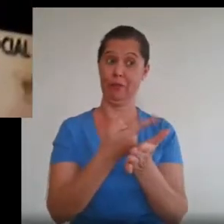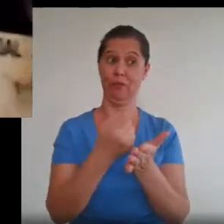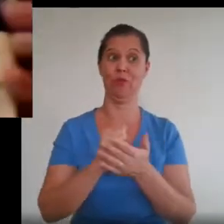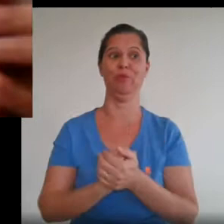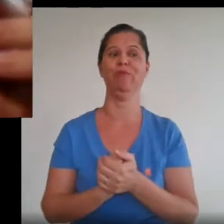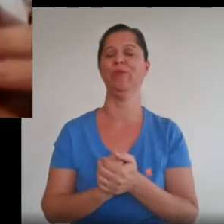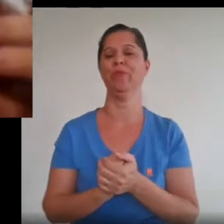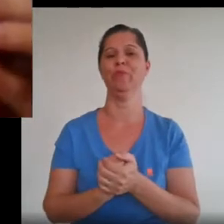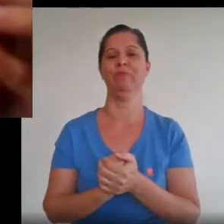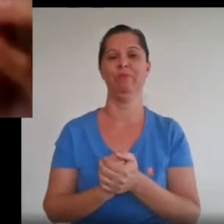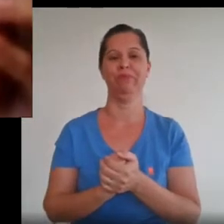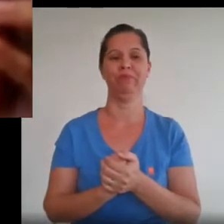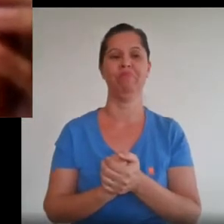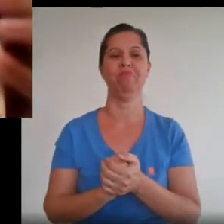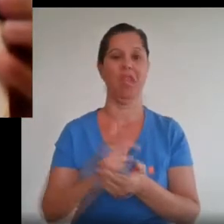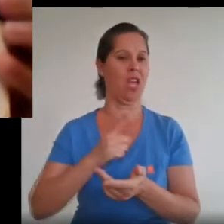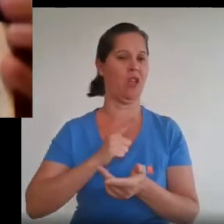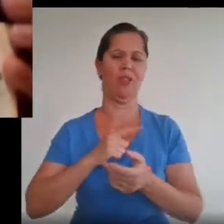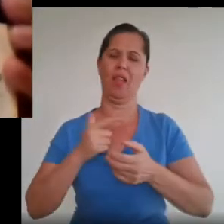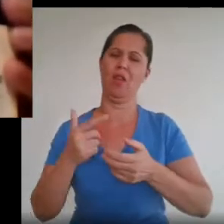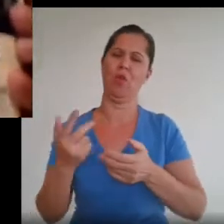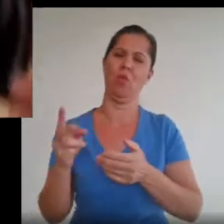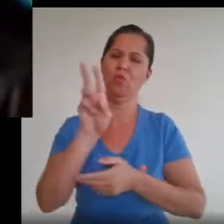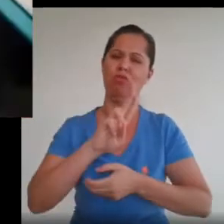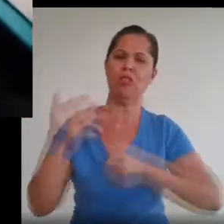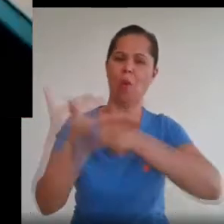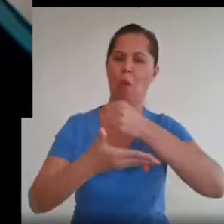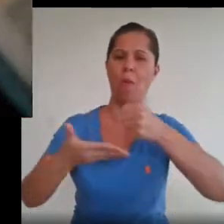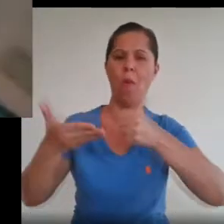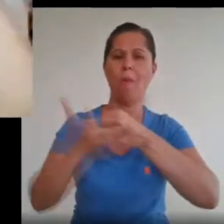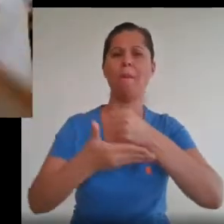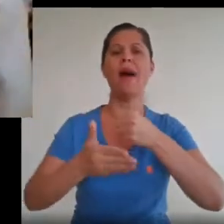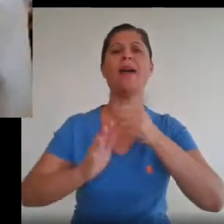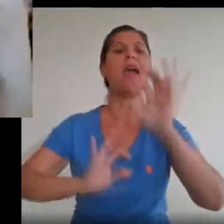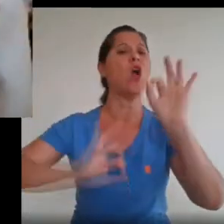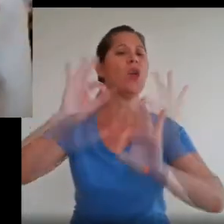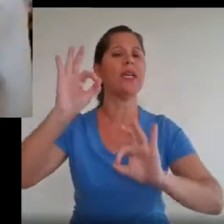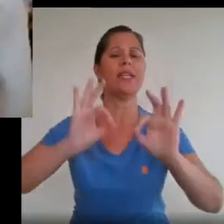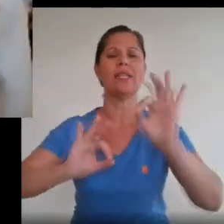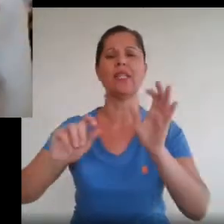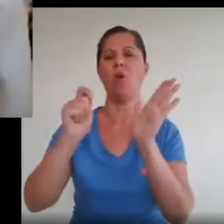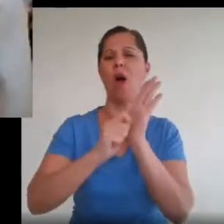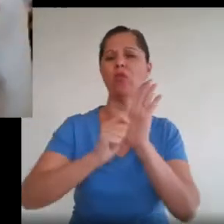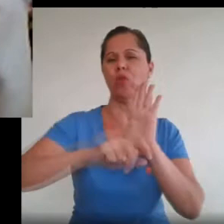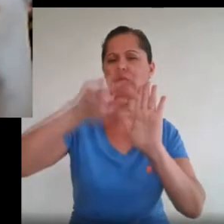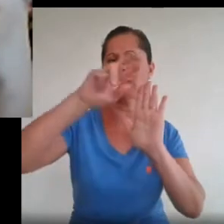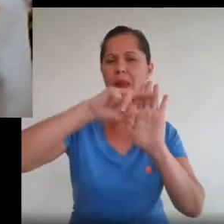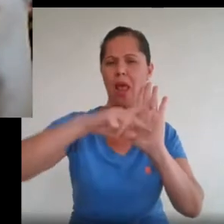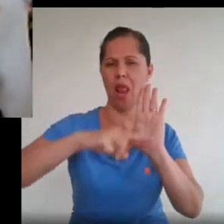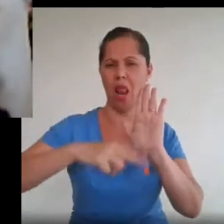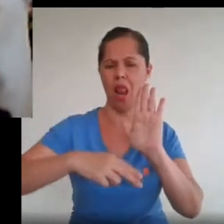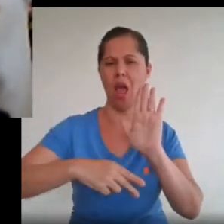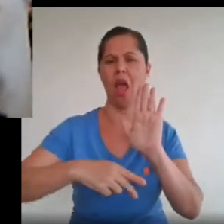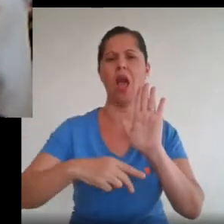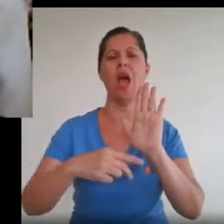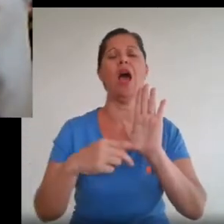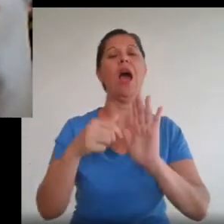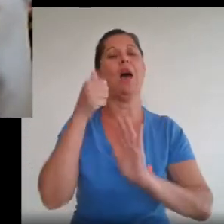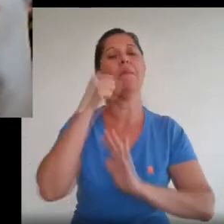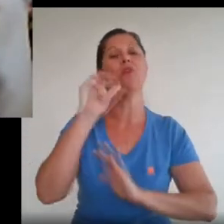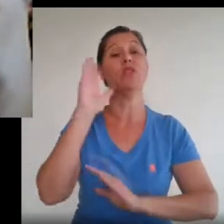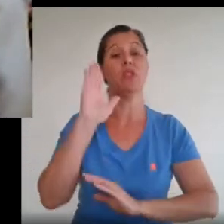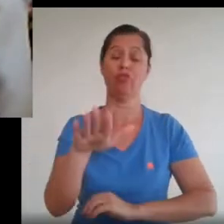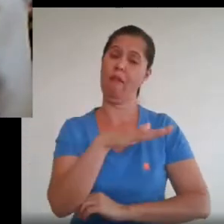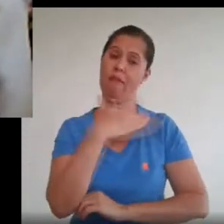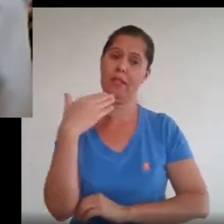vocês também outro livro que eu tenho como base, que é organizado pela Silvia Ley, já